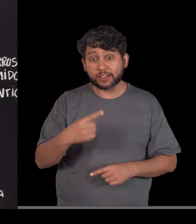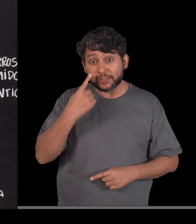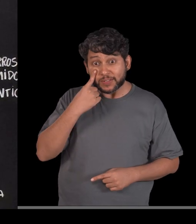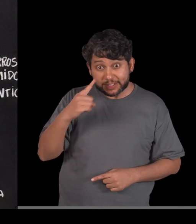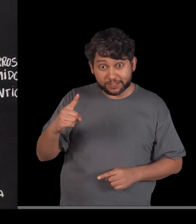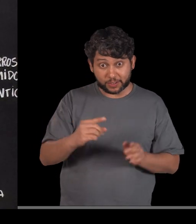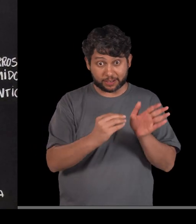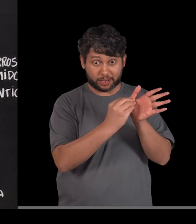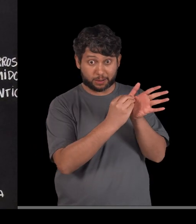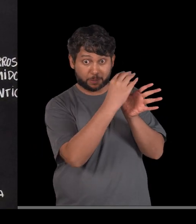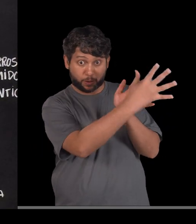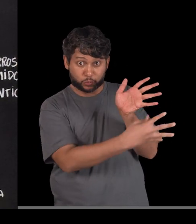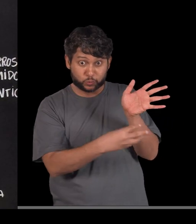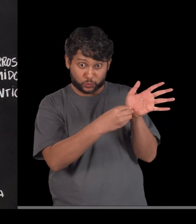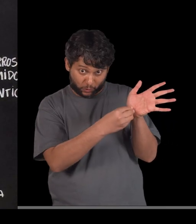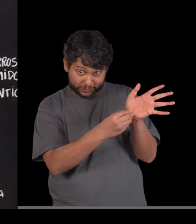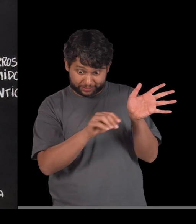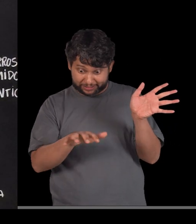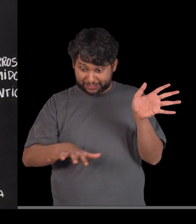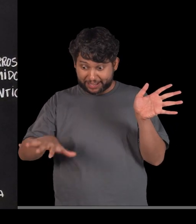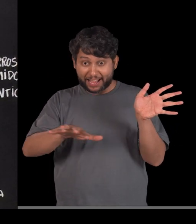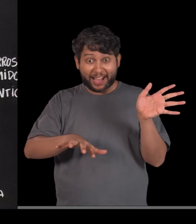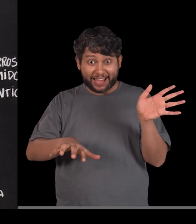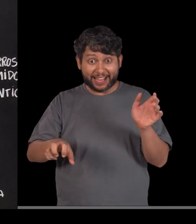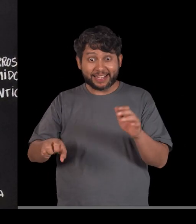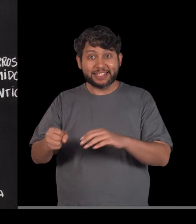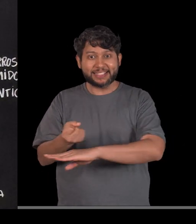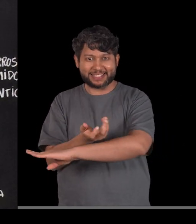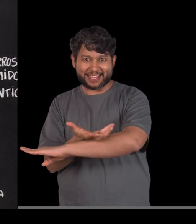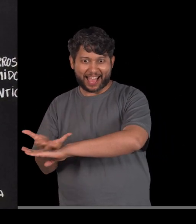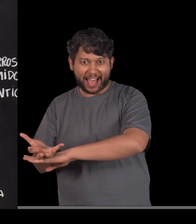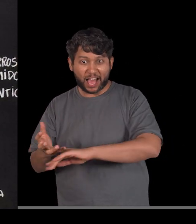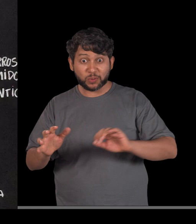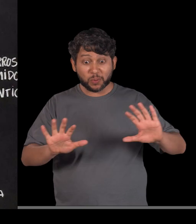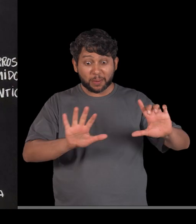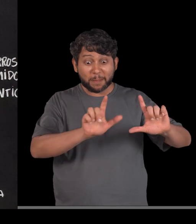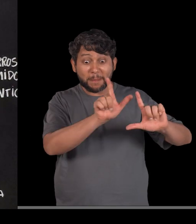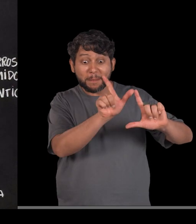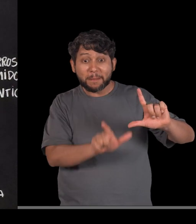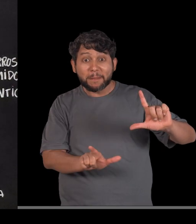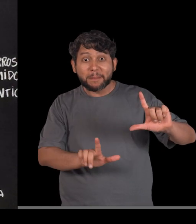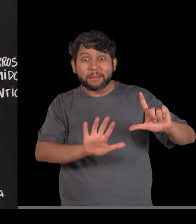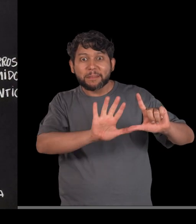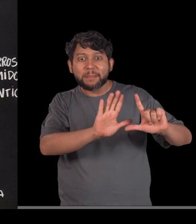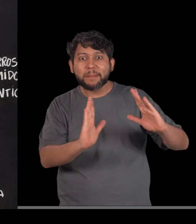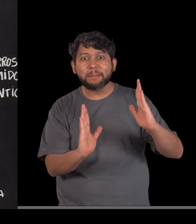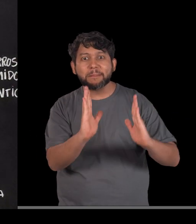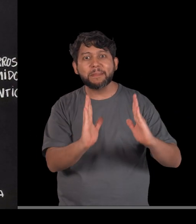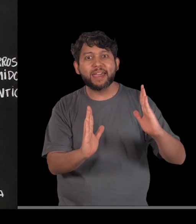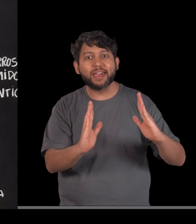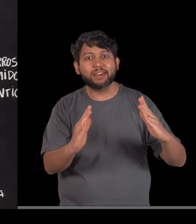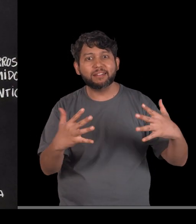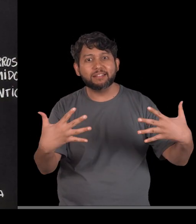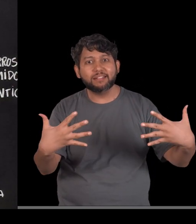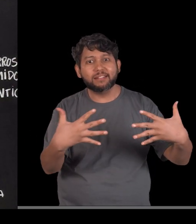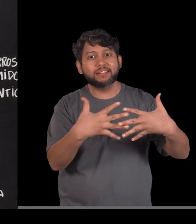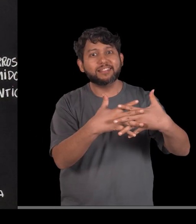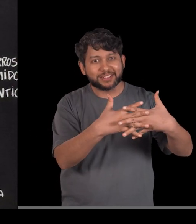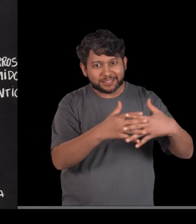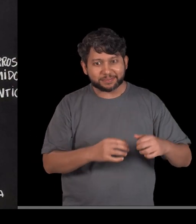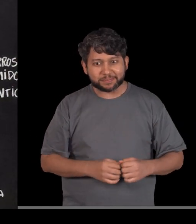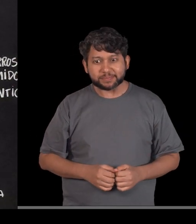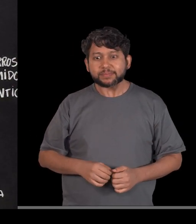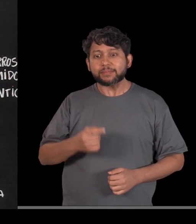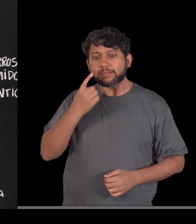ele fica entre o domínio amazônico e o domínio do Cerrado. Já a Mata de Cocais fica entre o domínio amazônico